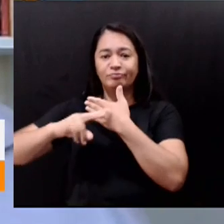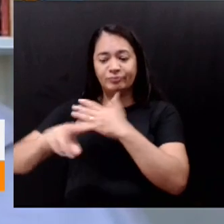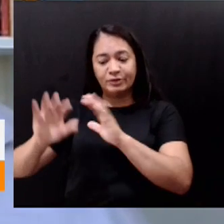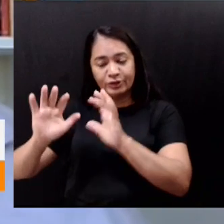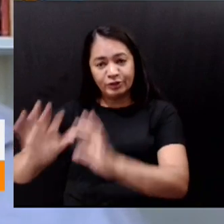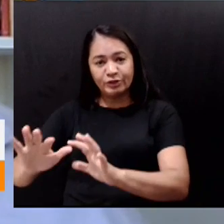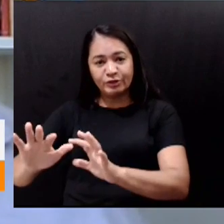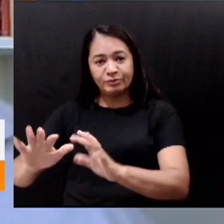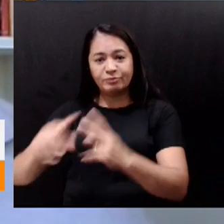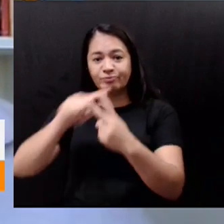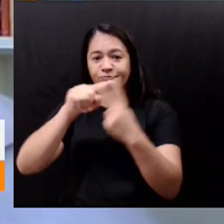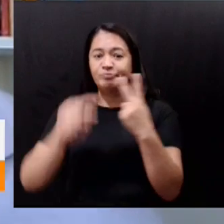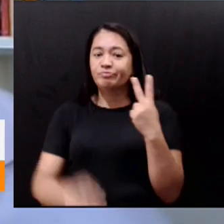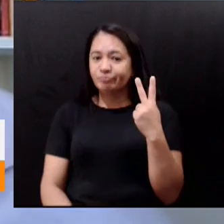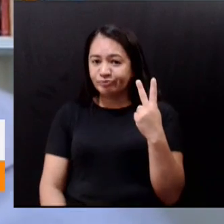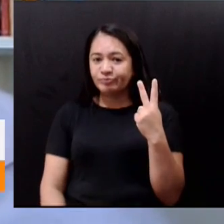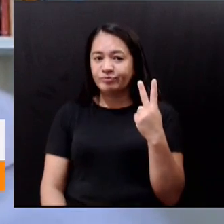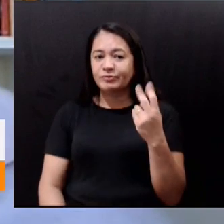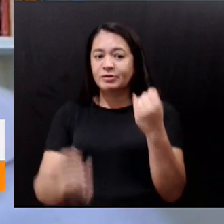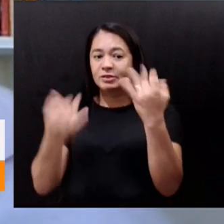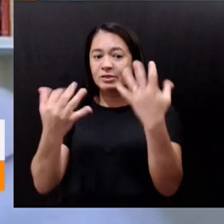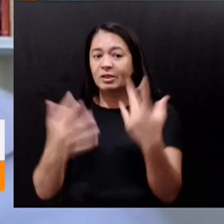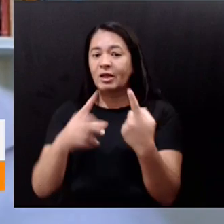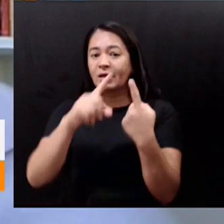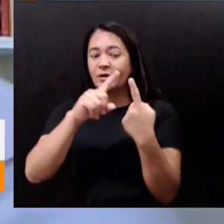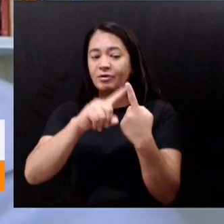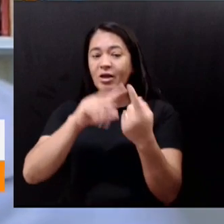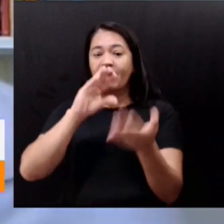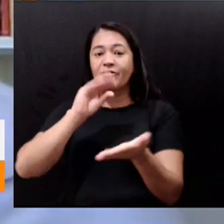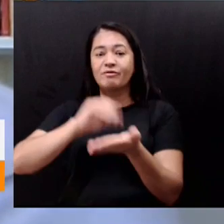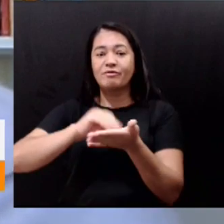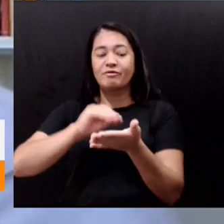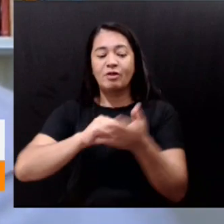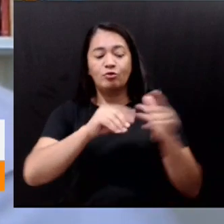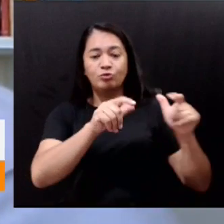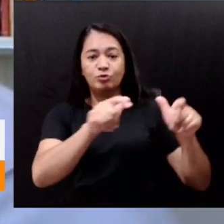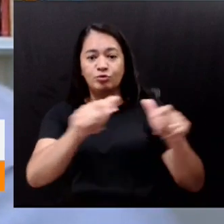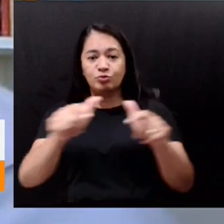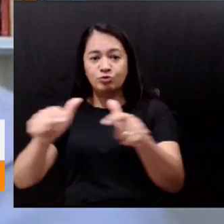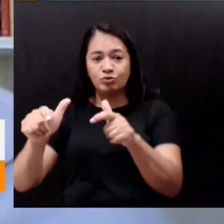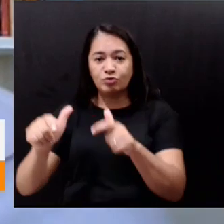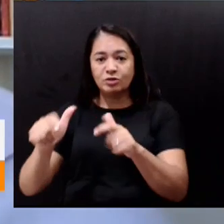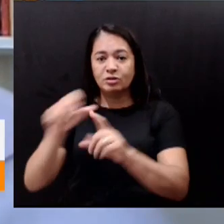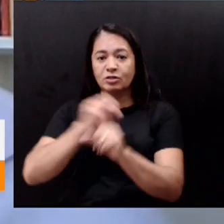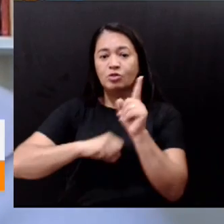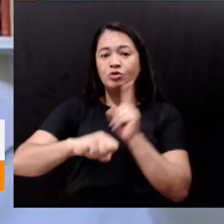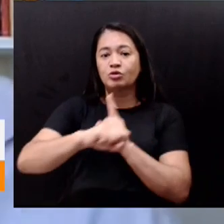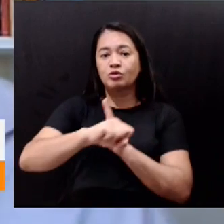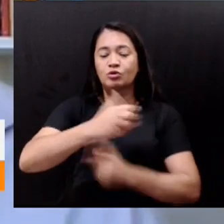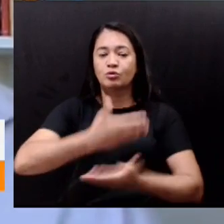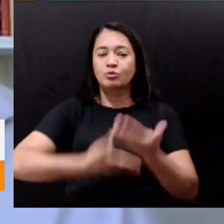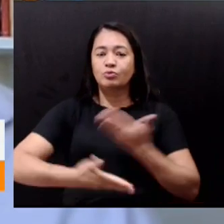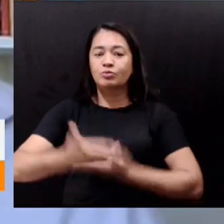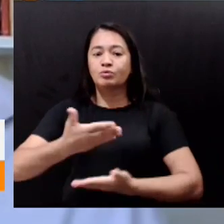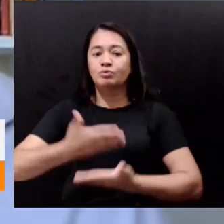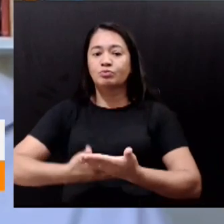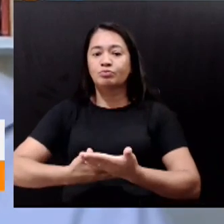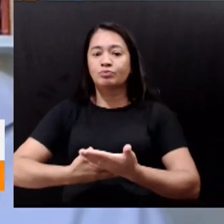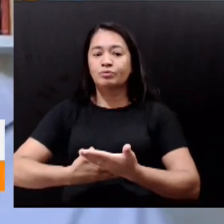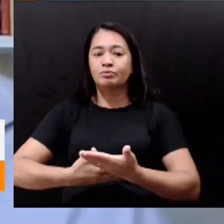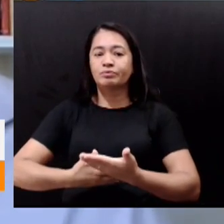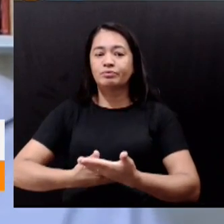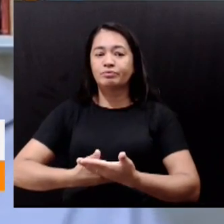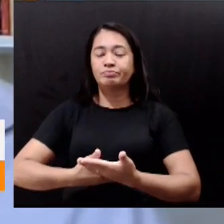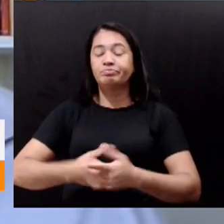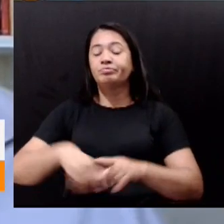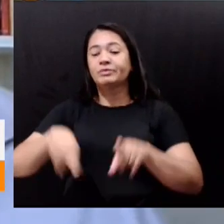que eu disse aqui, né? São essa falta de espaços de sociabilidade, né, infelizmente, e a falta